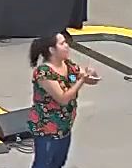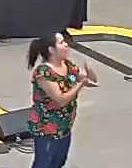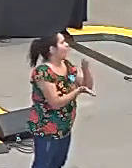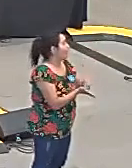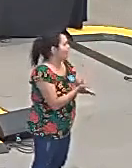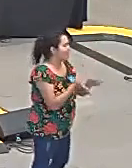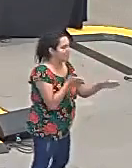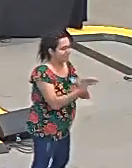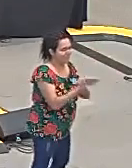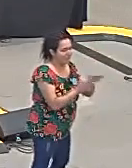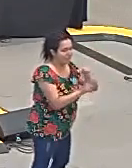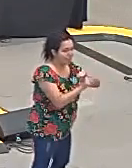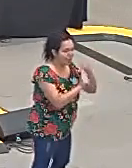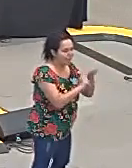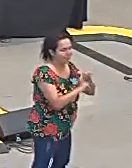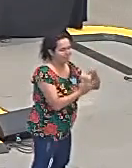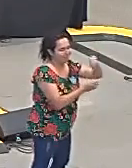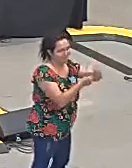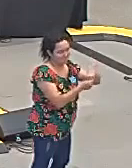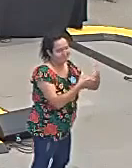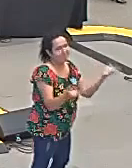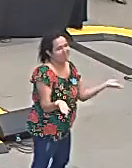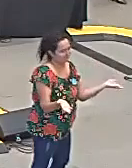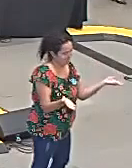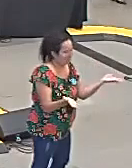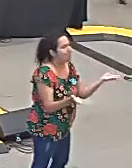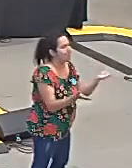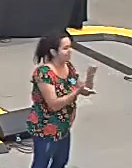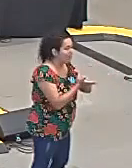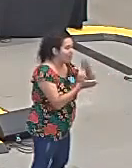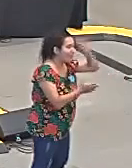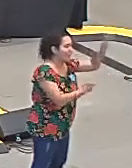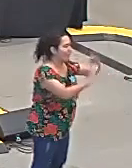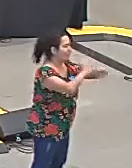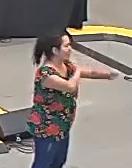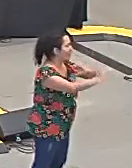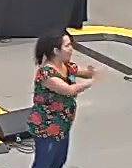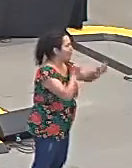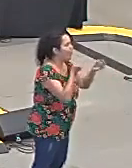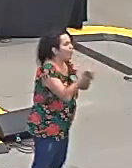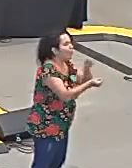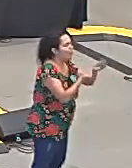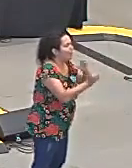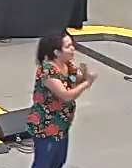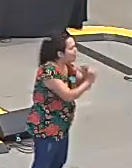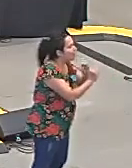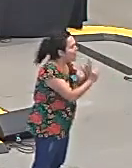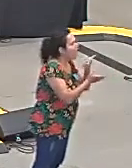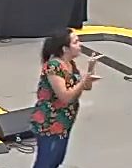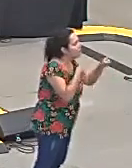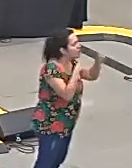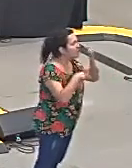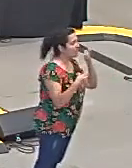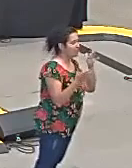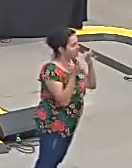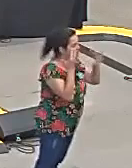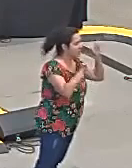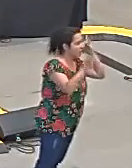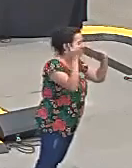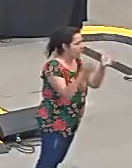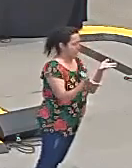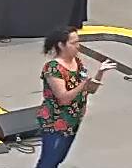todos os espaços e órgãos da sociedade. A gente realmente precisa se comunicar. E se